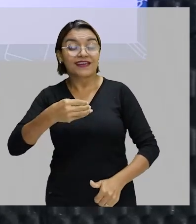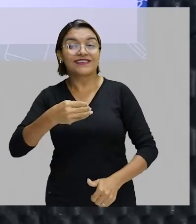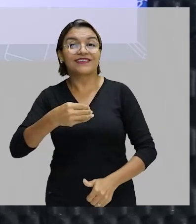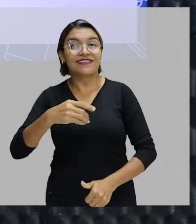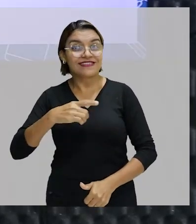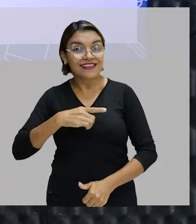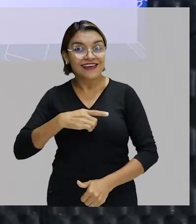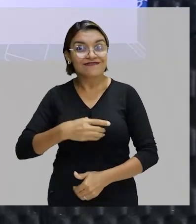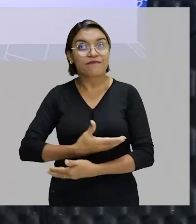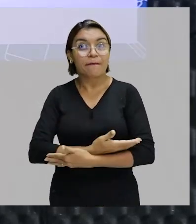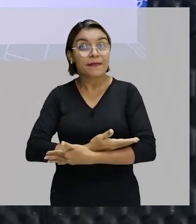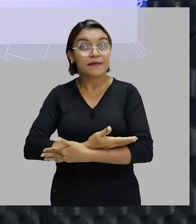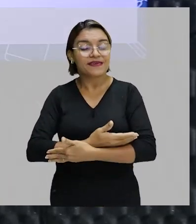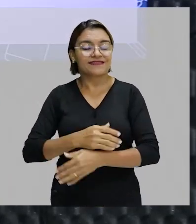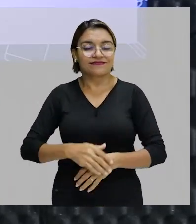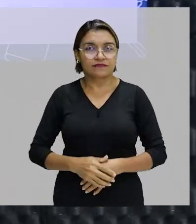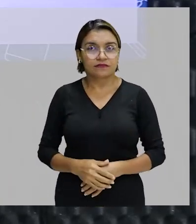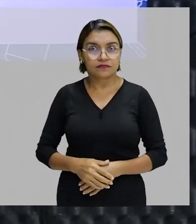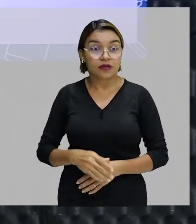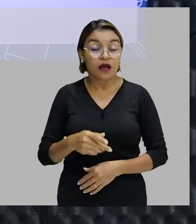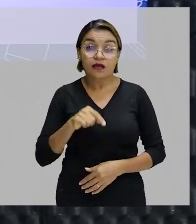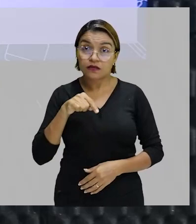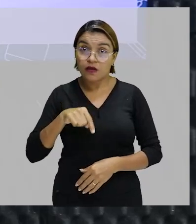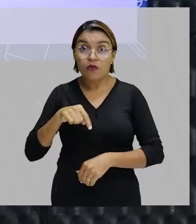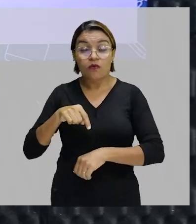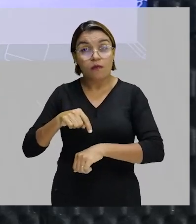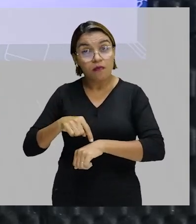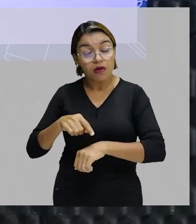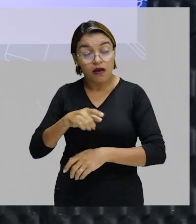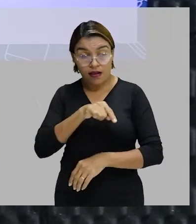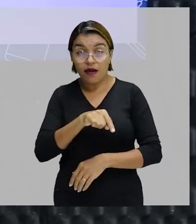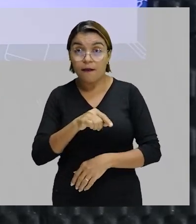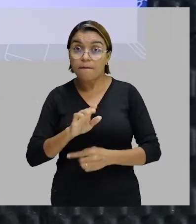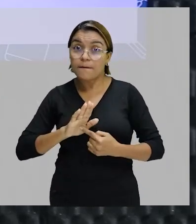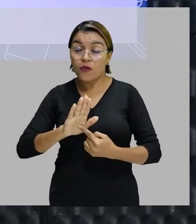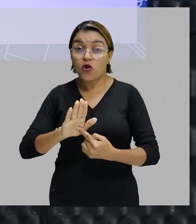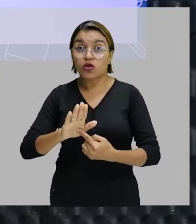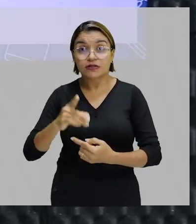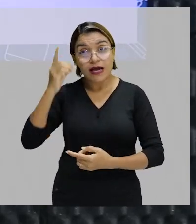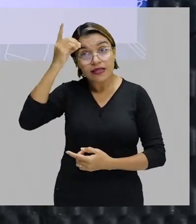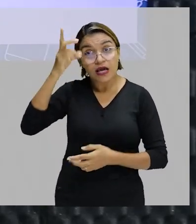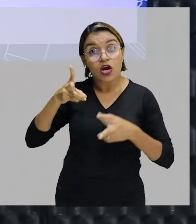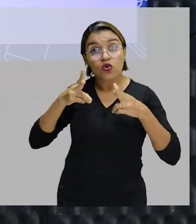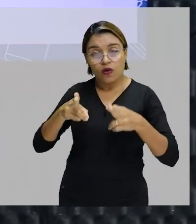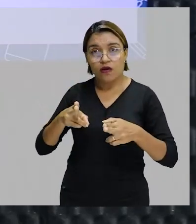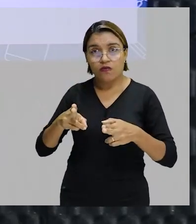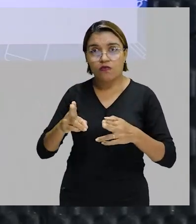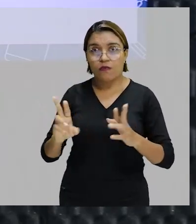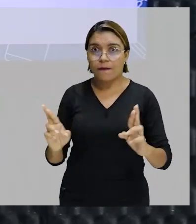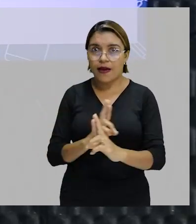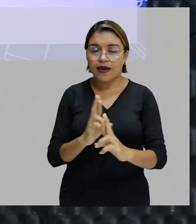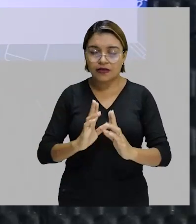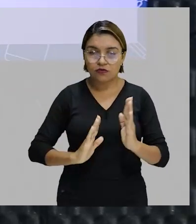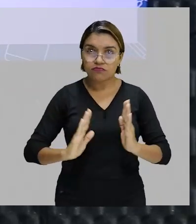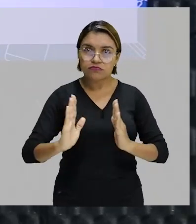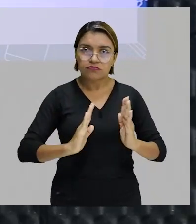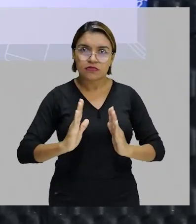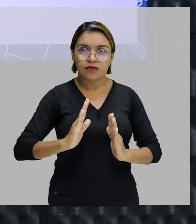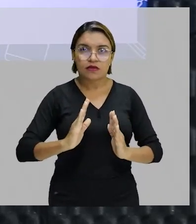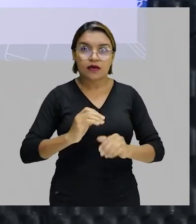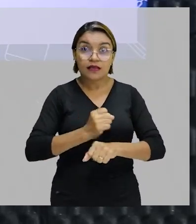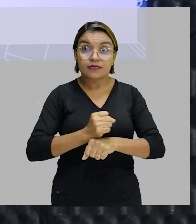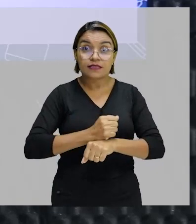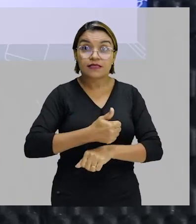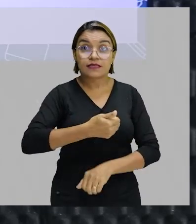filho. Tá? Então, nesse caso, é a mesma ideia. Eu tenho uma relação de tempo, são 10 anos, e